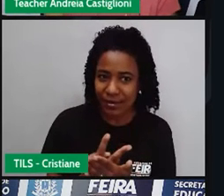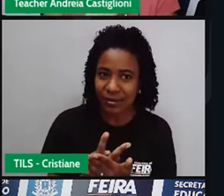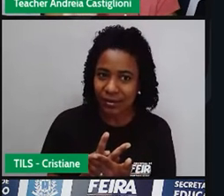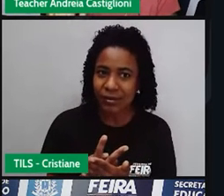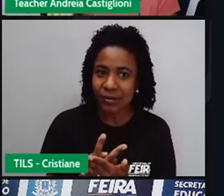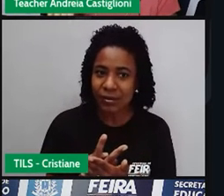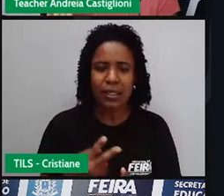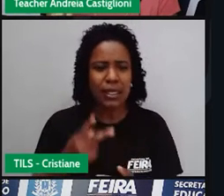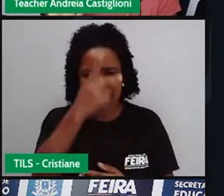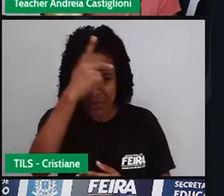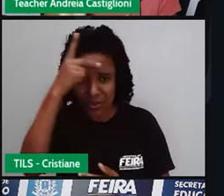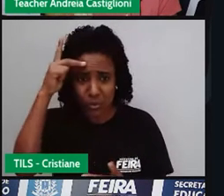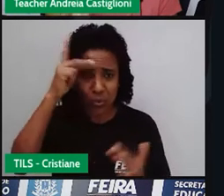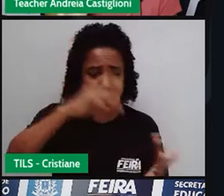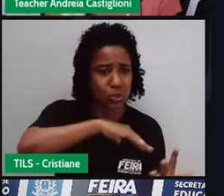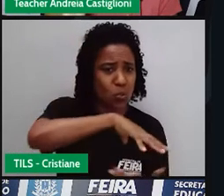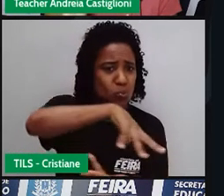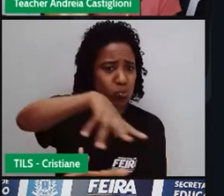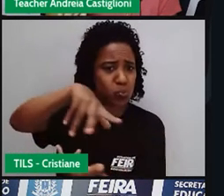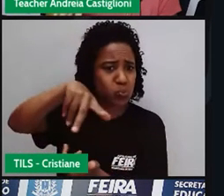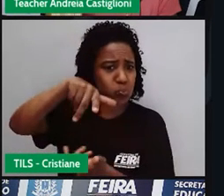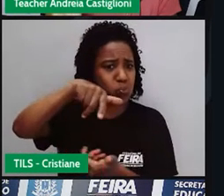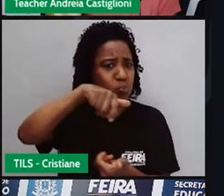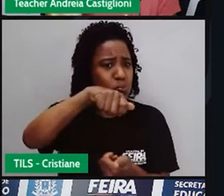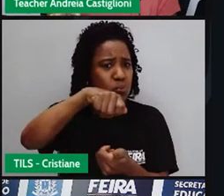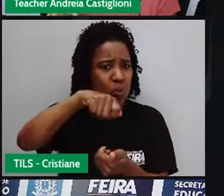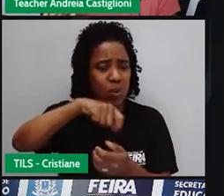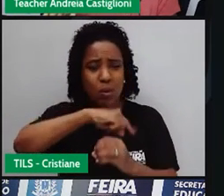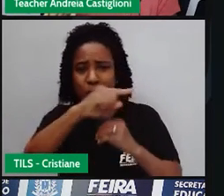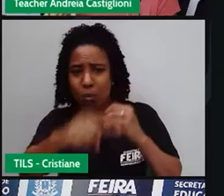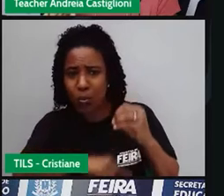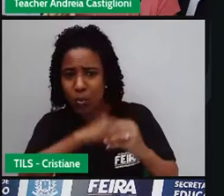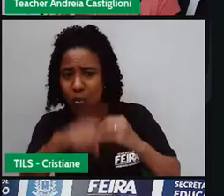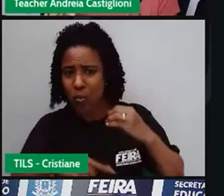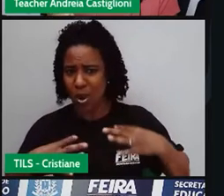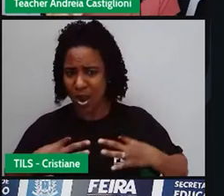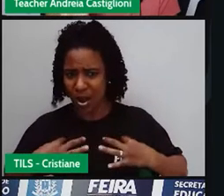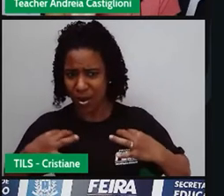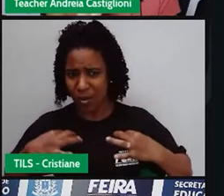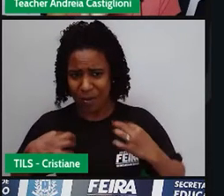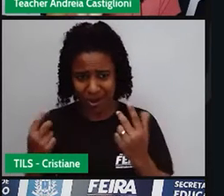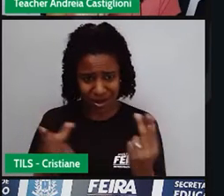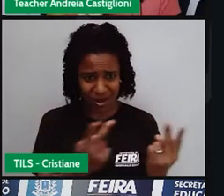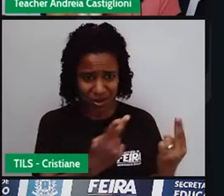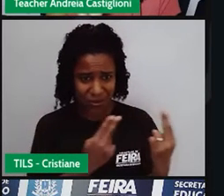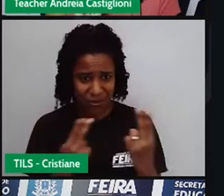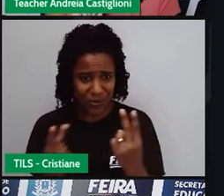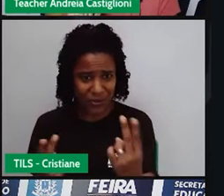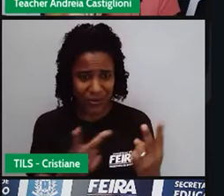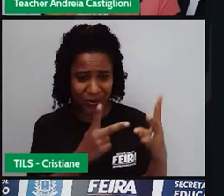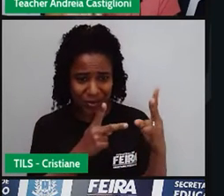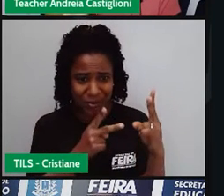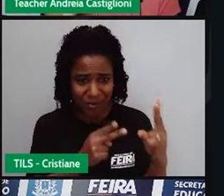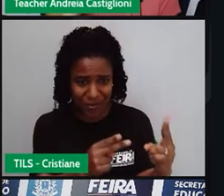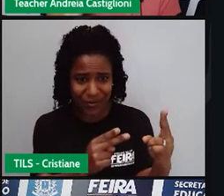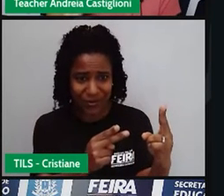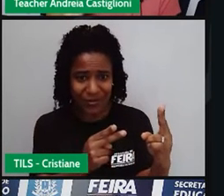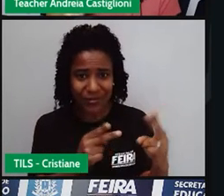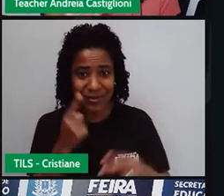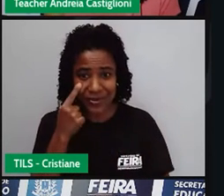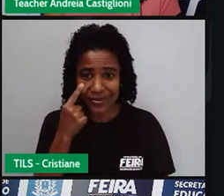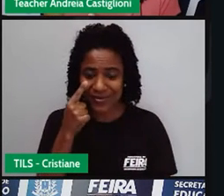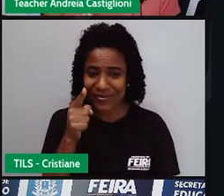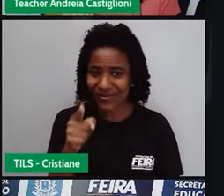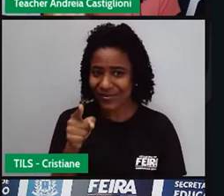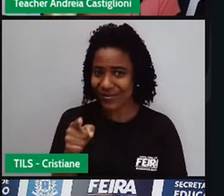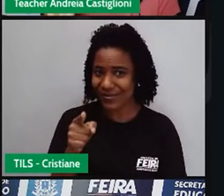no mundo todo usam as mesmas roupas e observe que nós utilizamos aí o